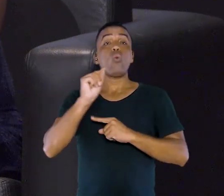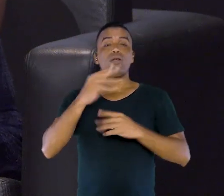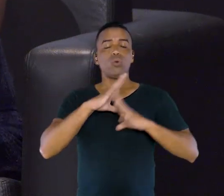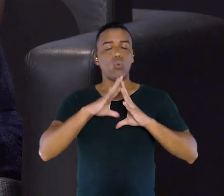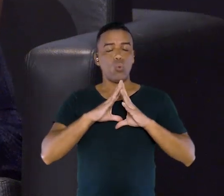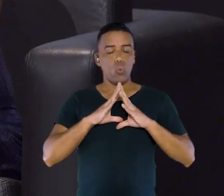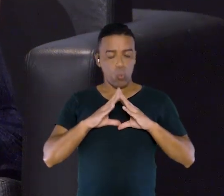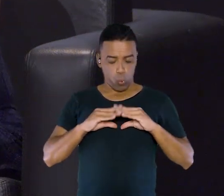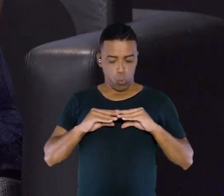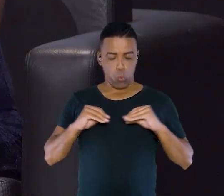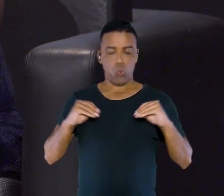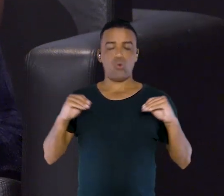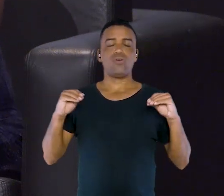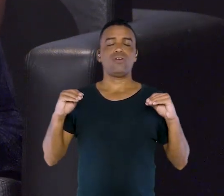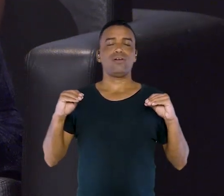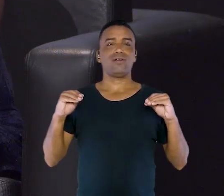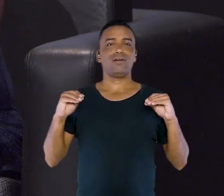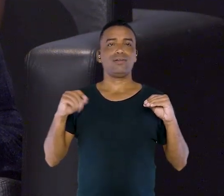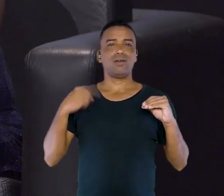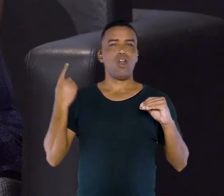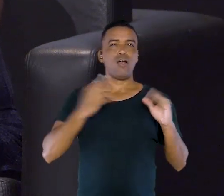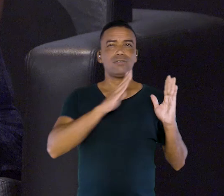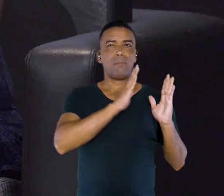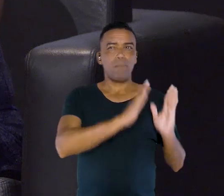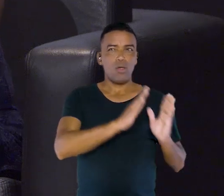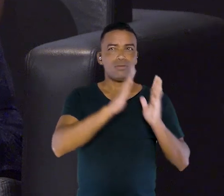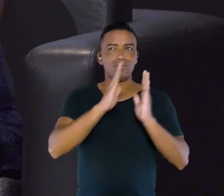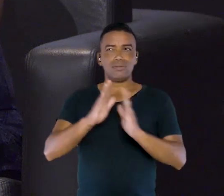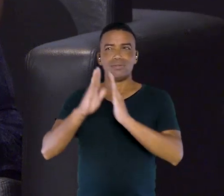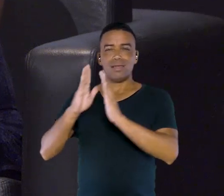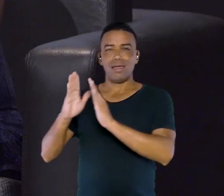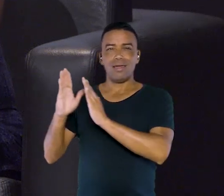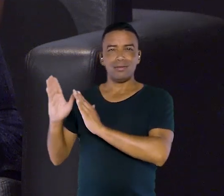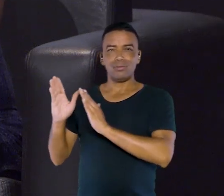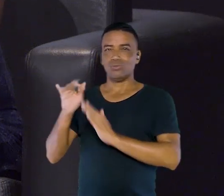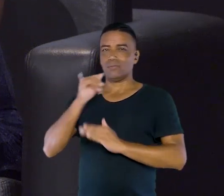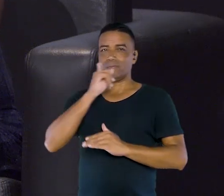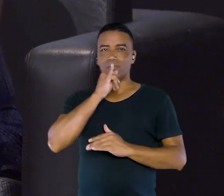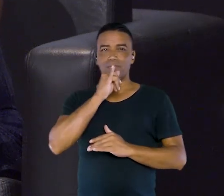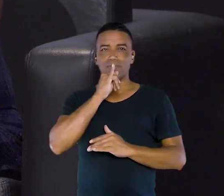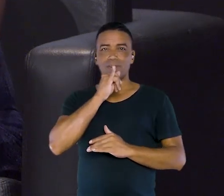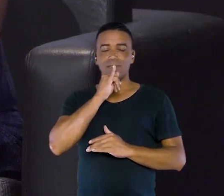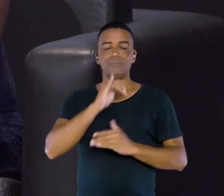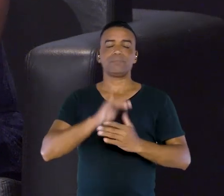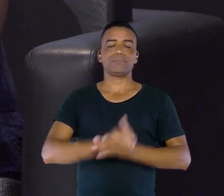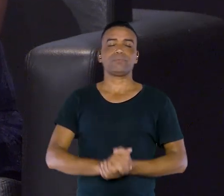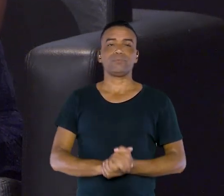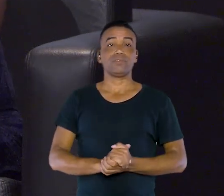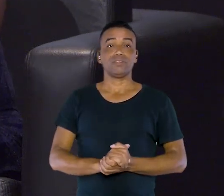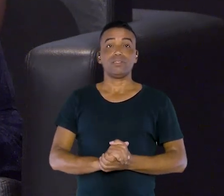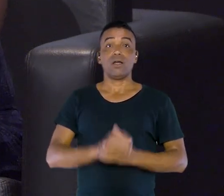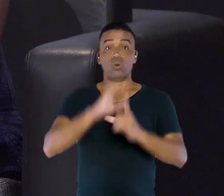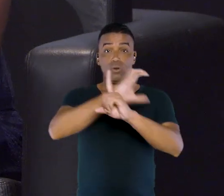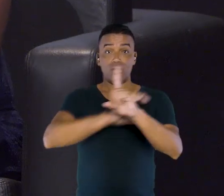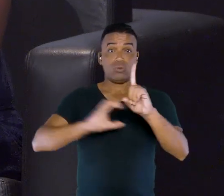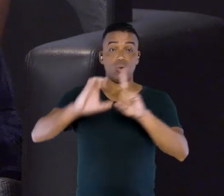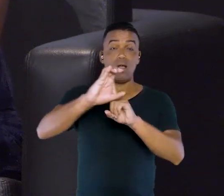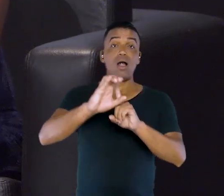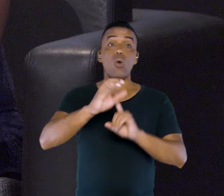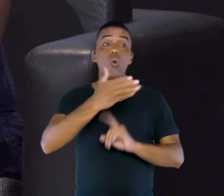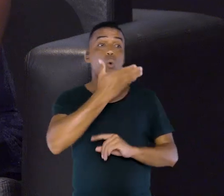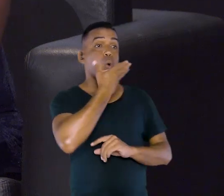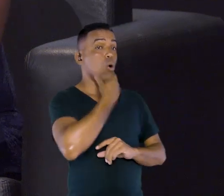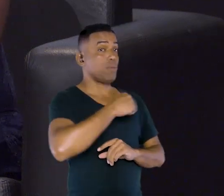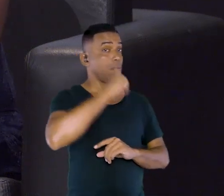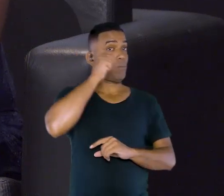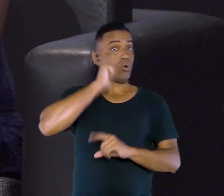né? Quando a gente passa por um processo do Kalizamai, que é o ritual de iniciação